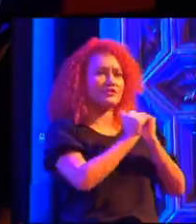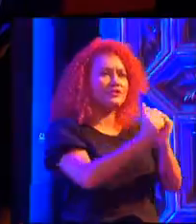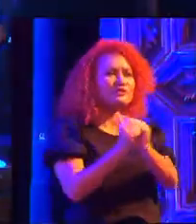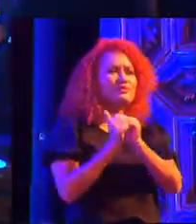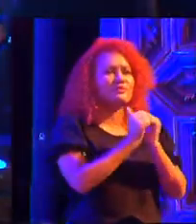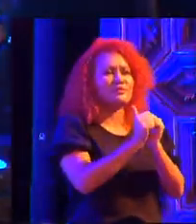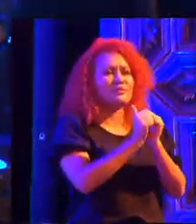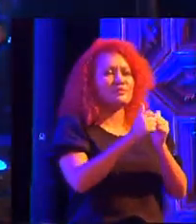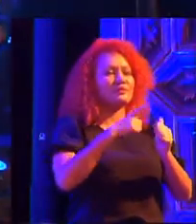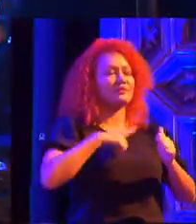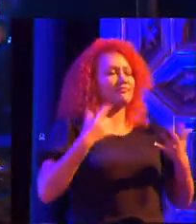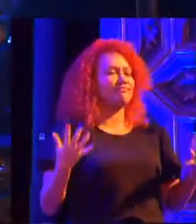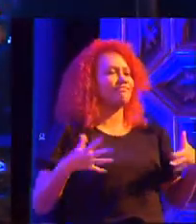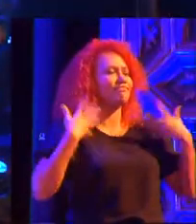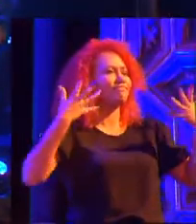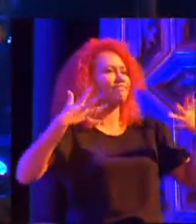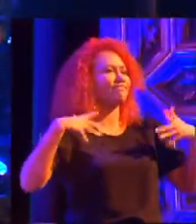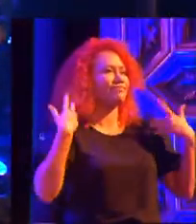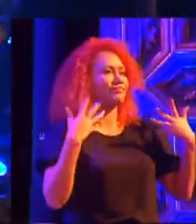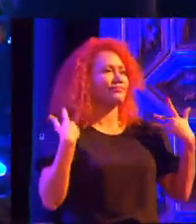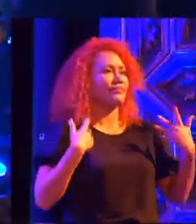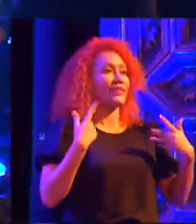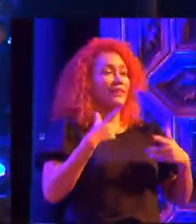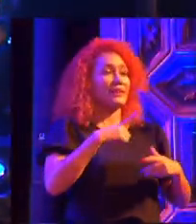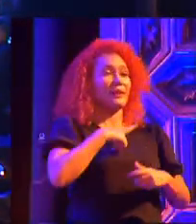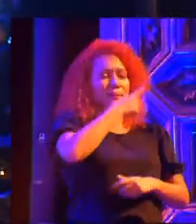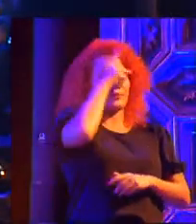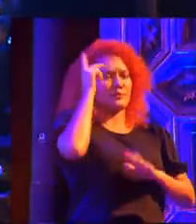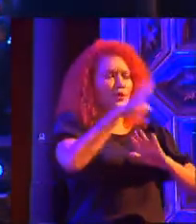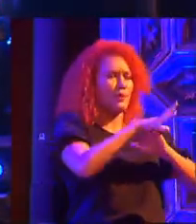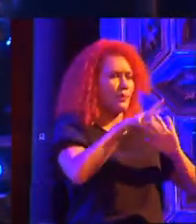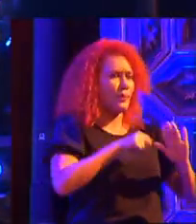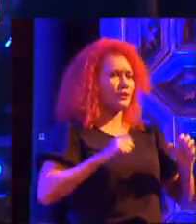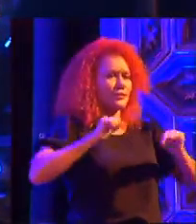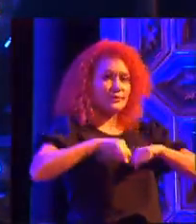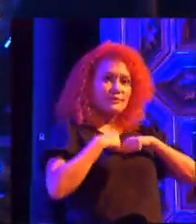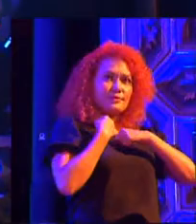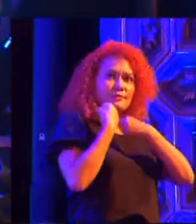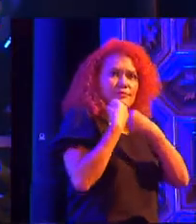talentos amazônicos, reconhecendo a força e a potência do nosso, do meu lugar.